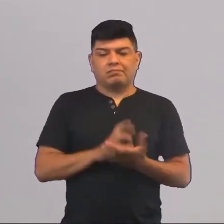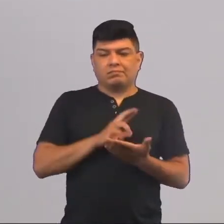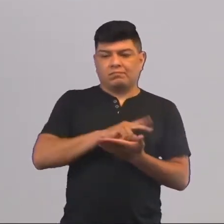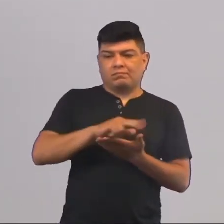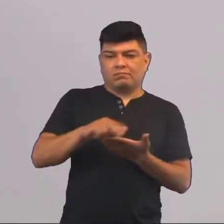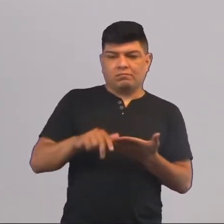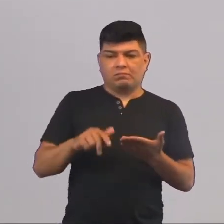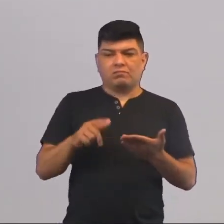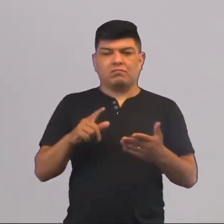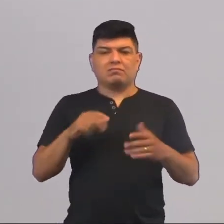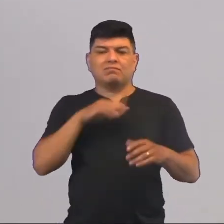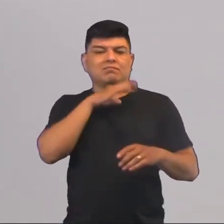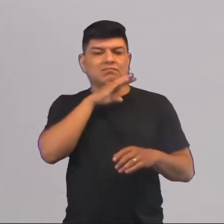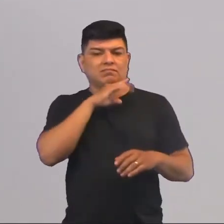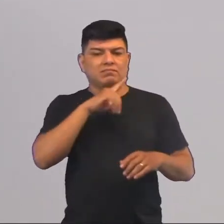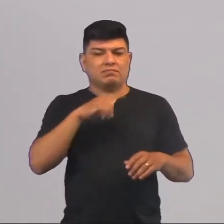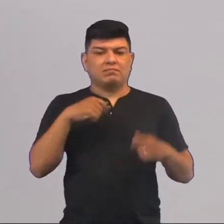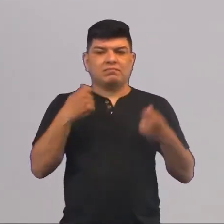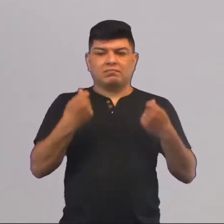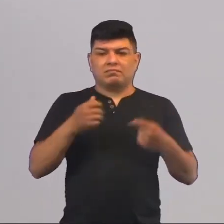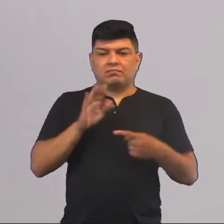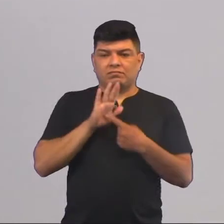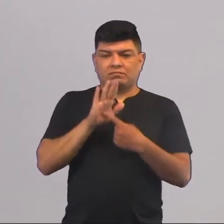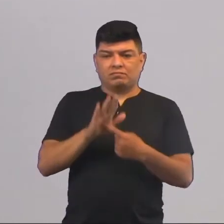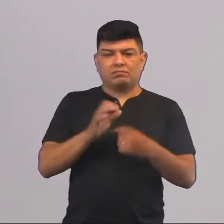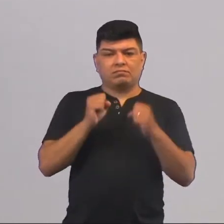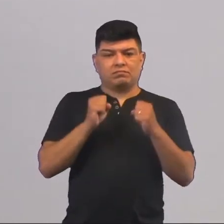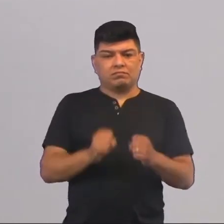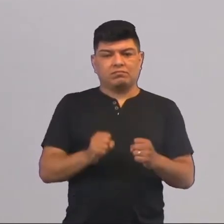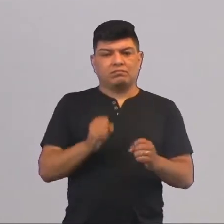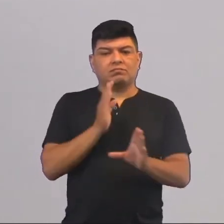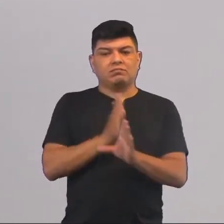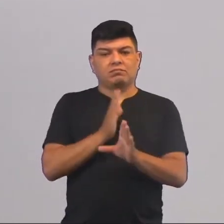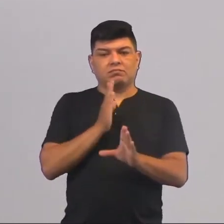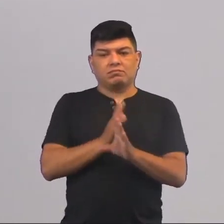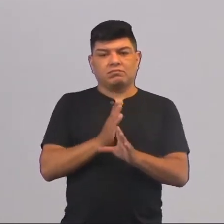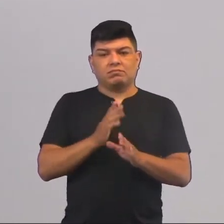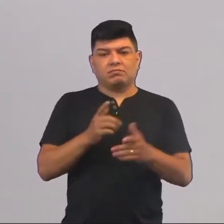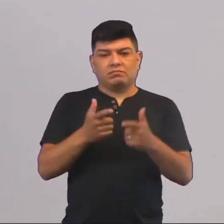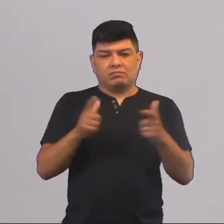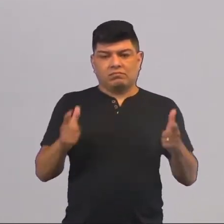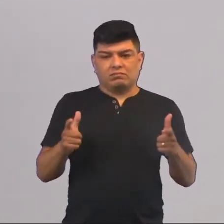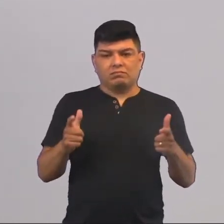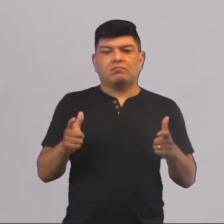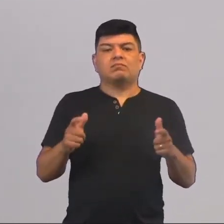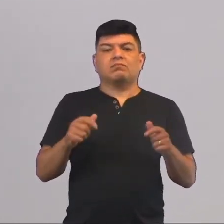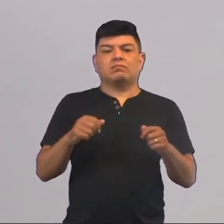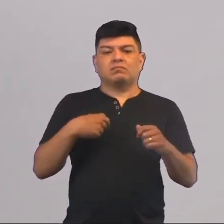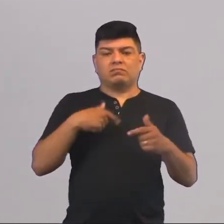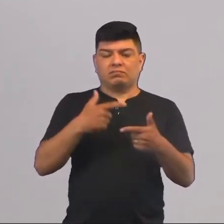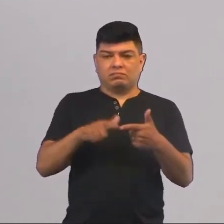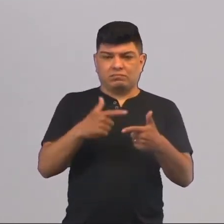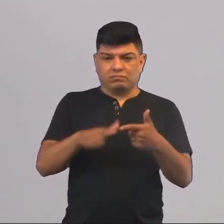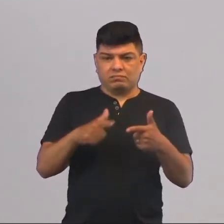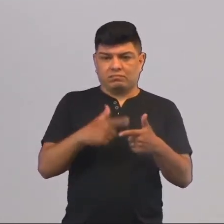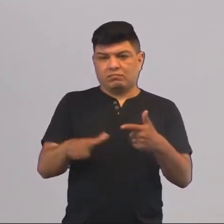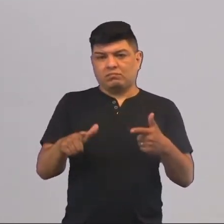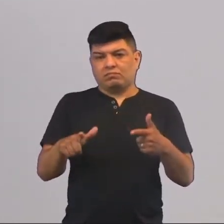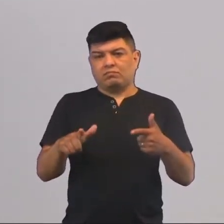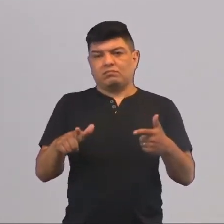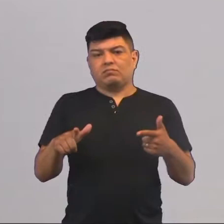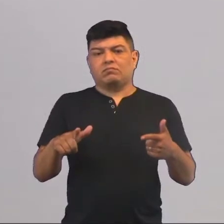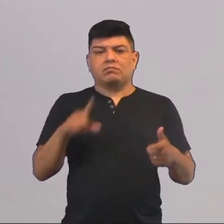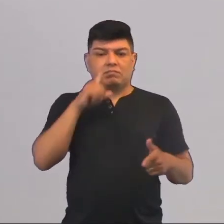várias as situações negativas que a gente poderia citar em virtude dessa grande exploração predatória, em virtude dos